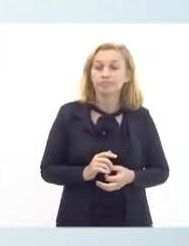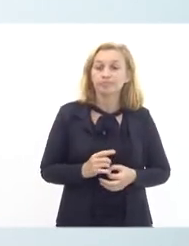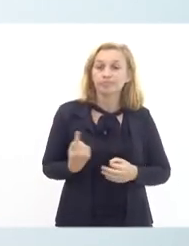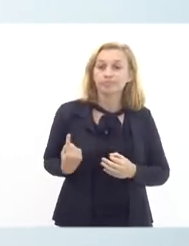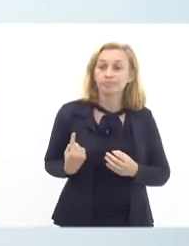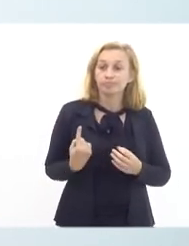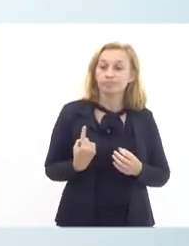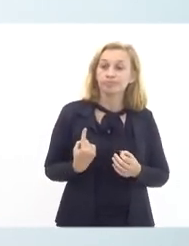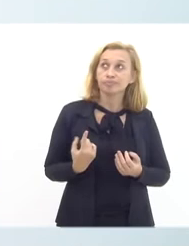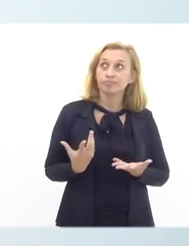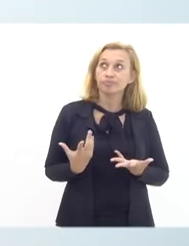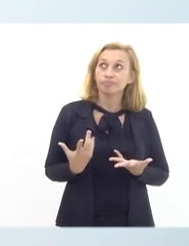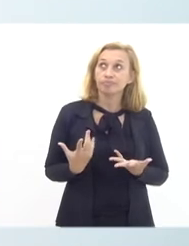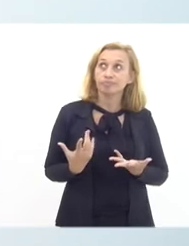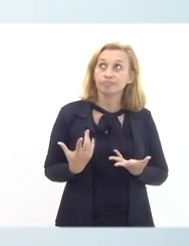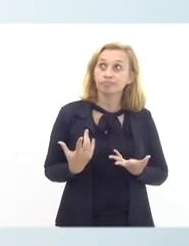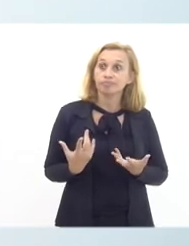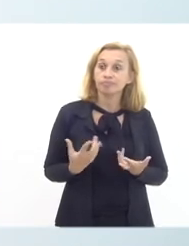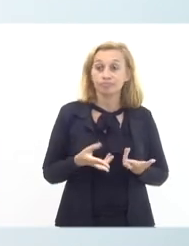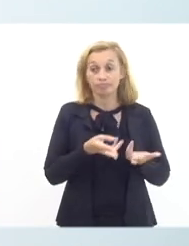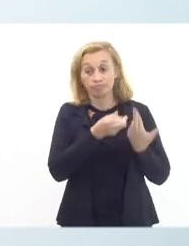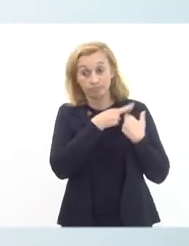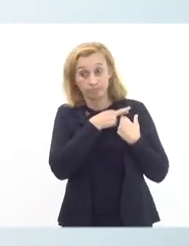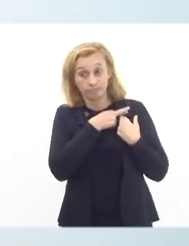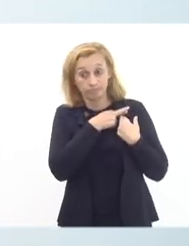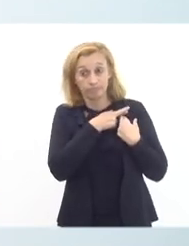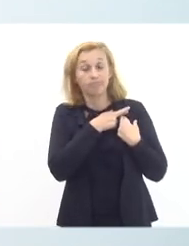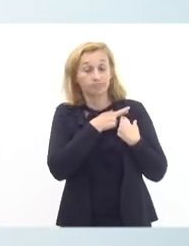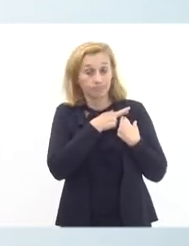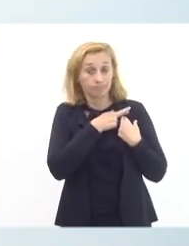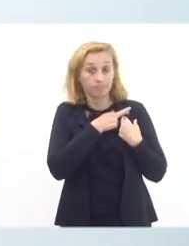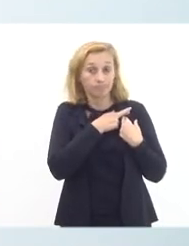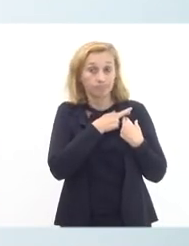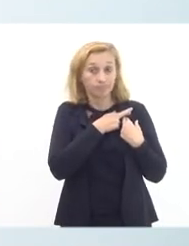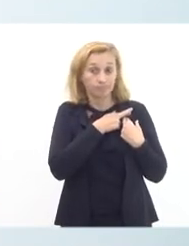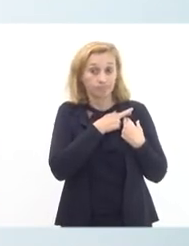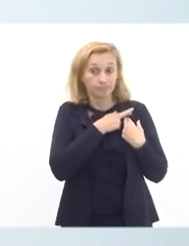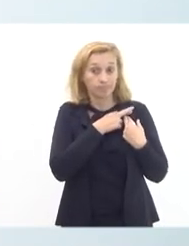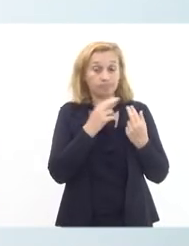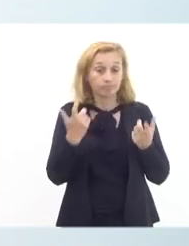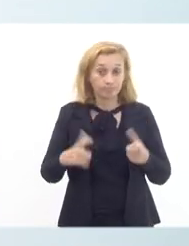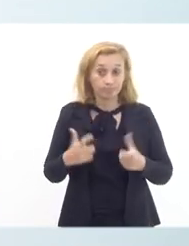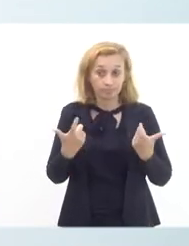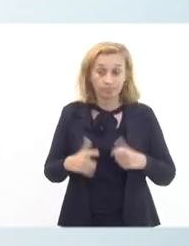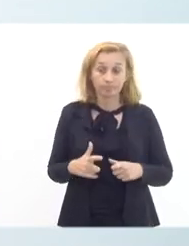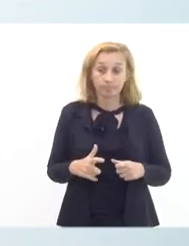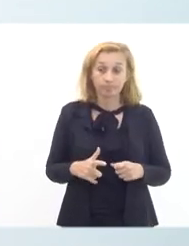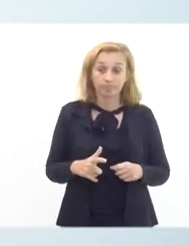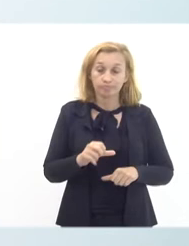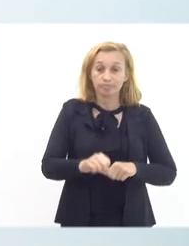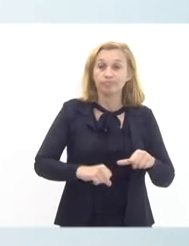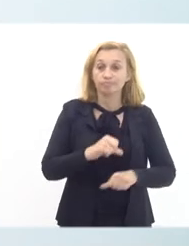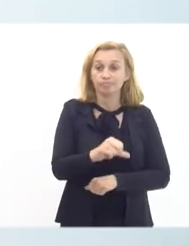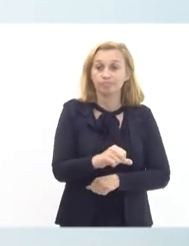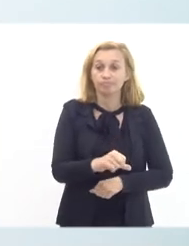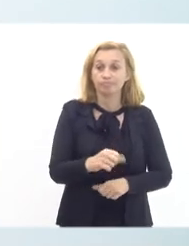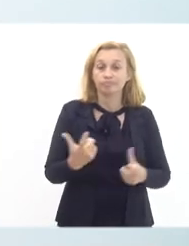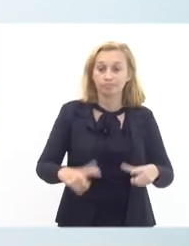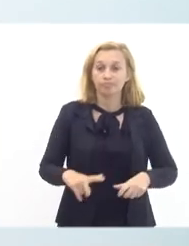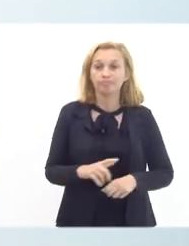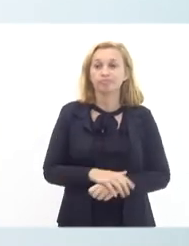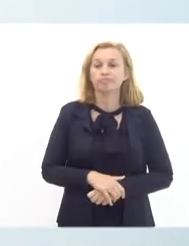assume um protagonismo de ocupação e de transformação daquele